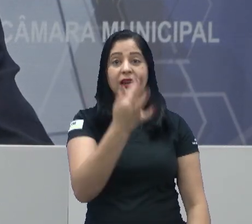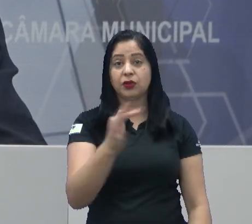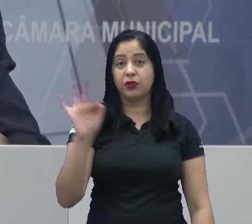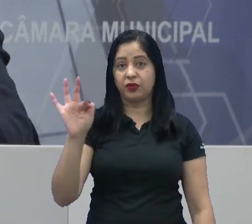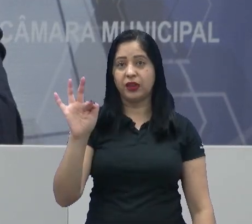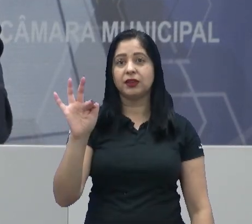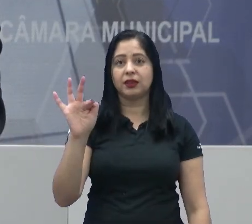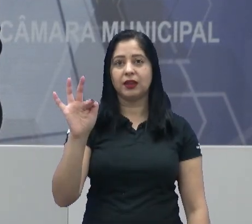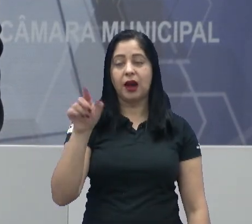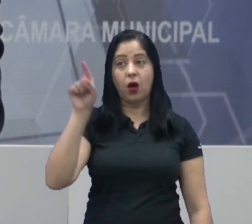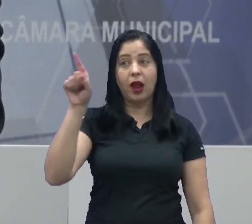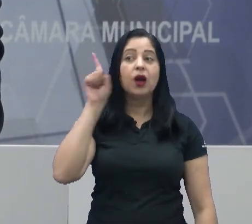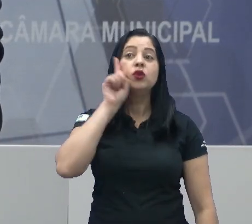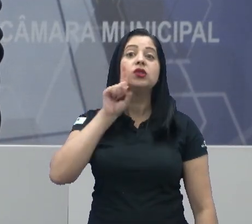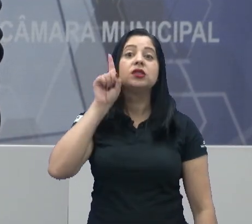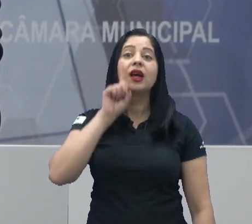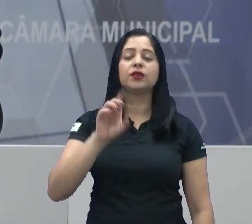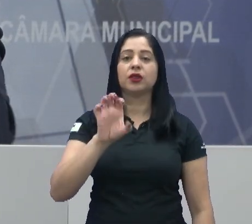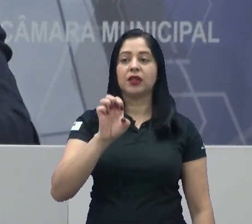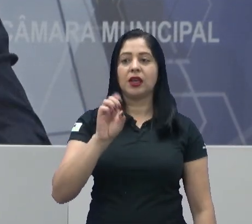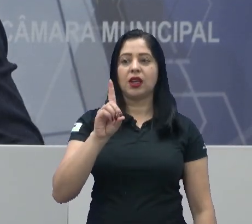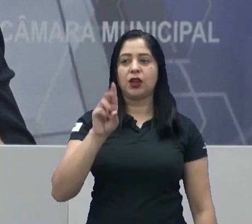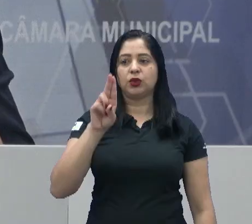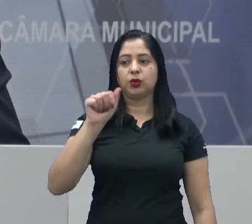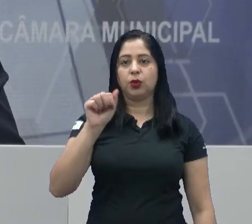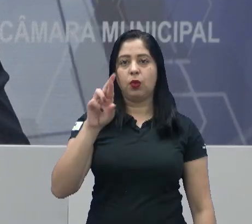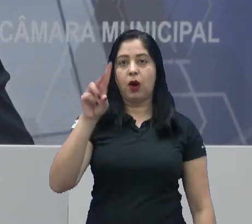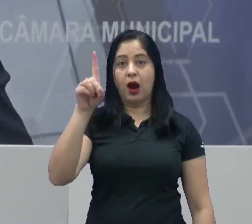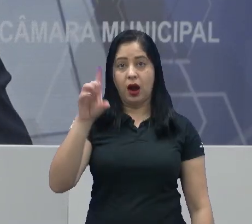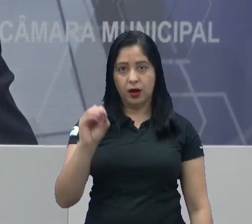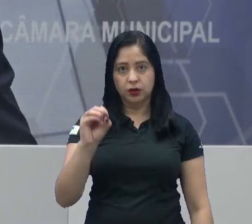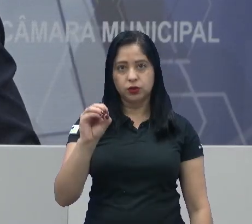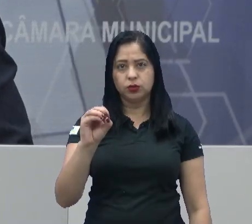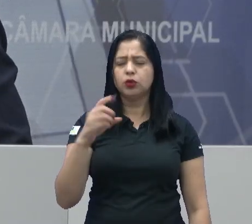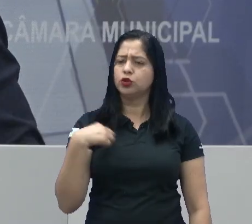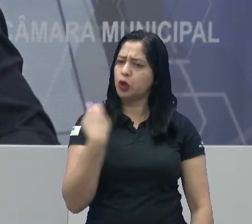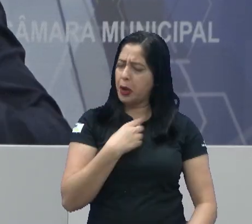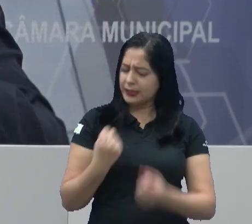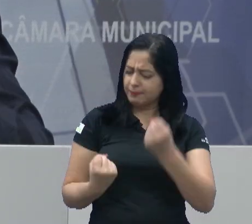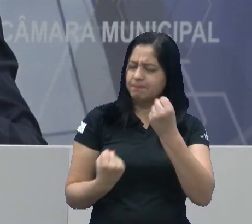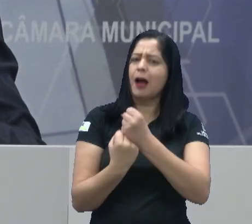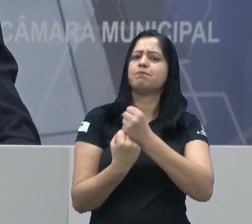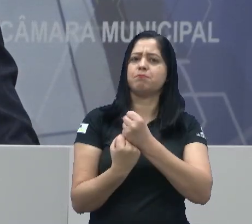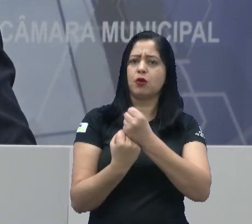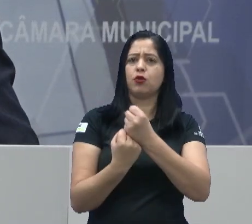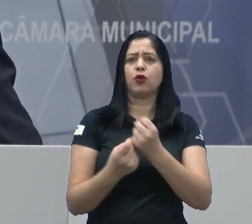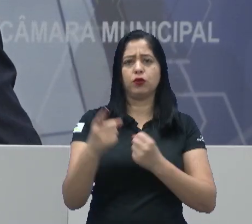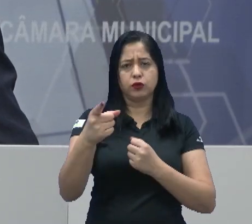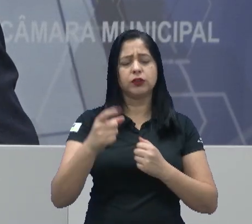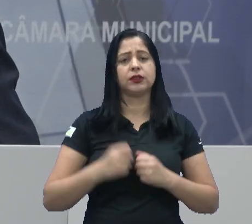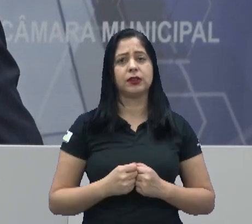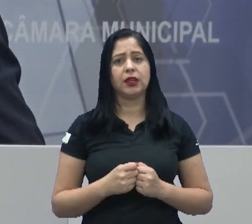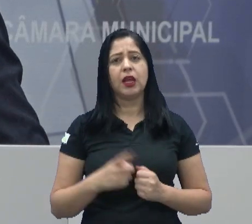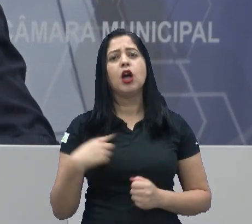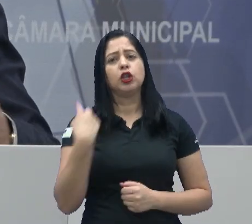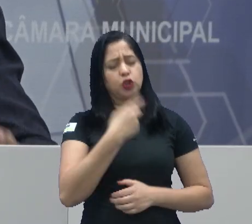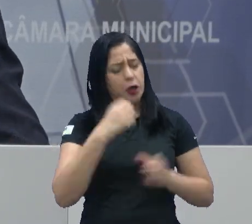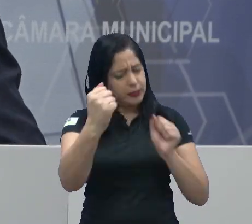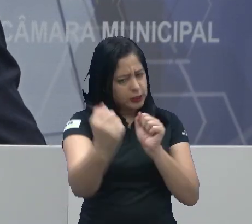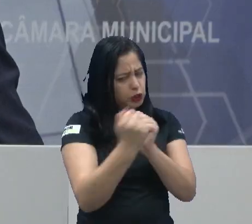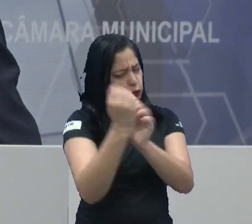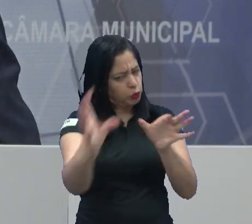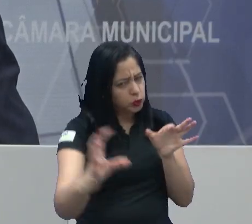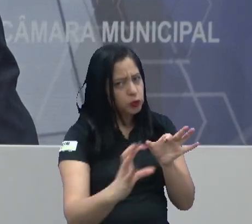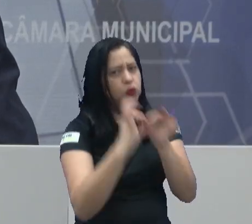nos Estados Unidos, o Eduardo Bolsonaro. Conte conosco aqui no Brasil, nós estamos mobilizados nessa missão para tirar